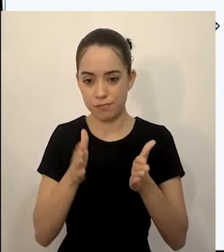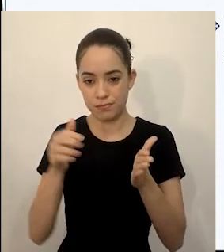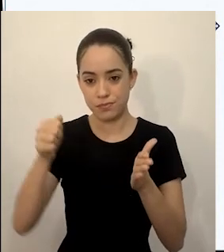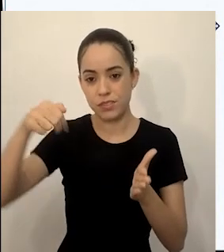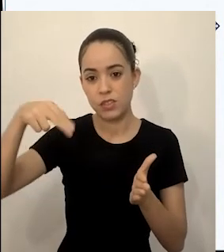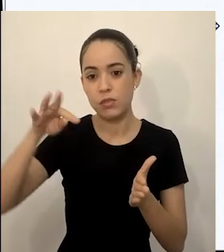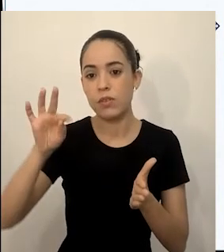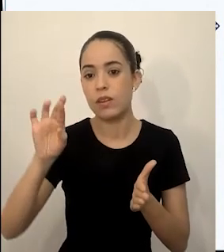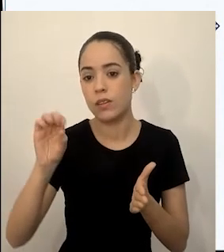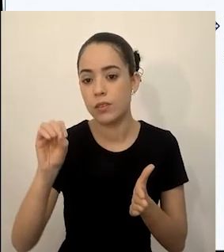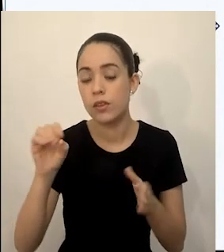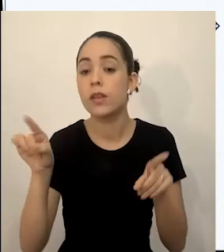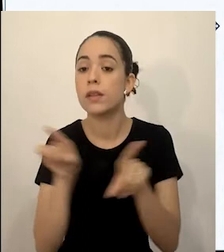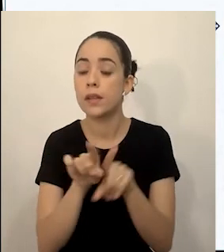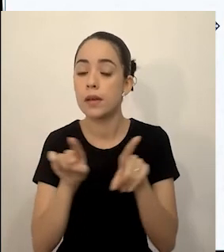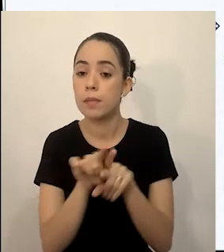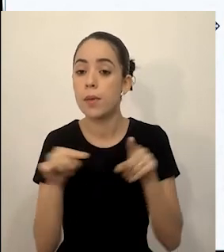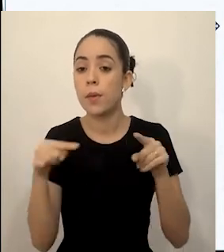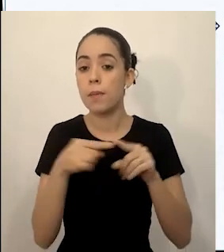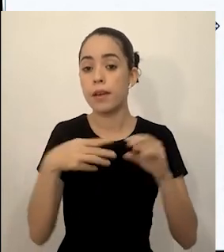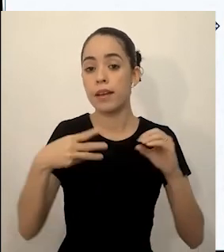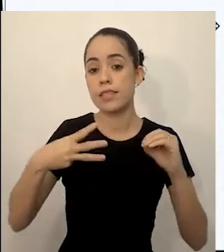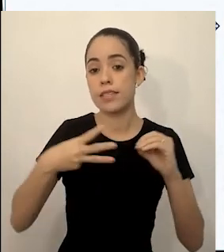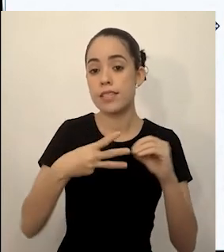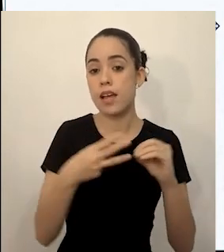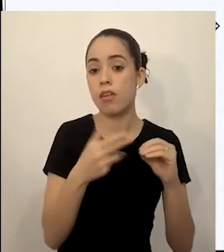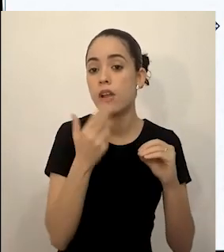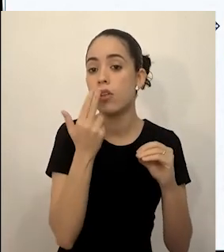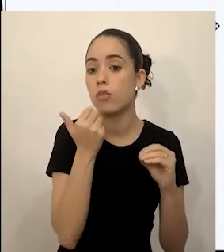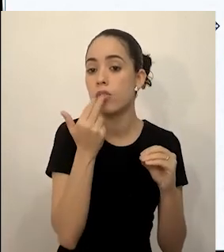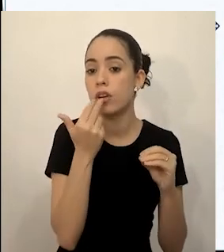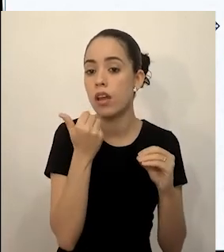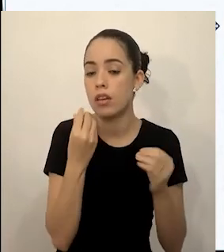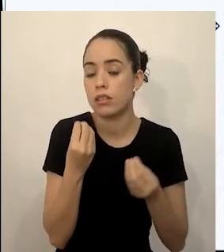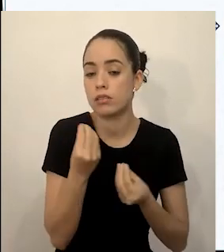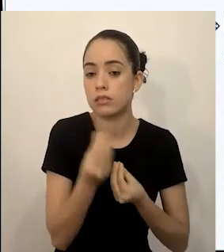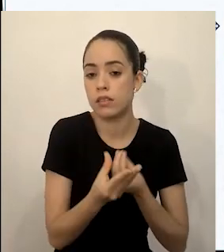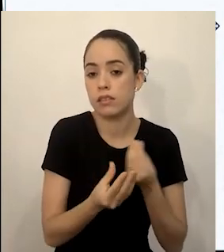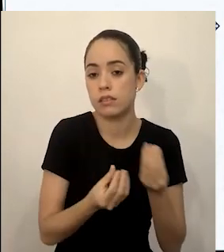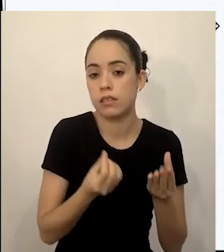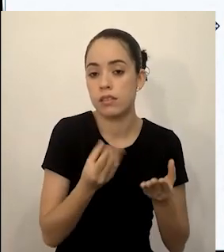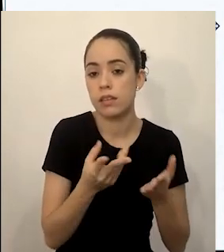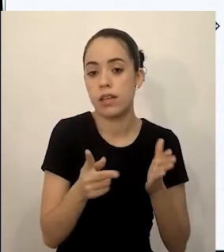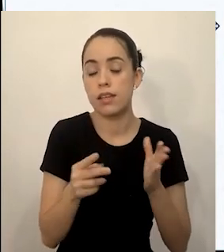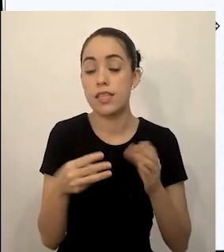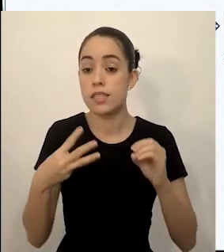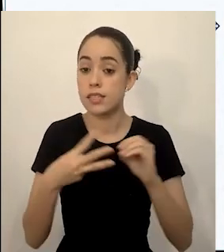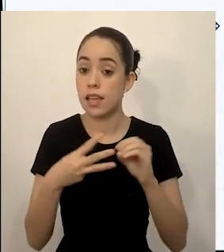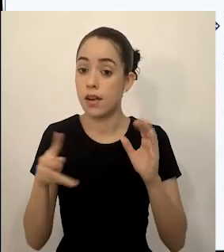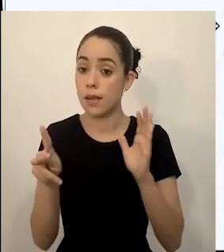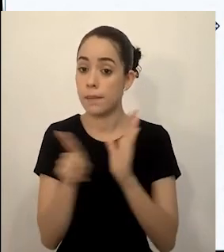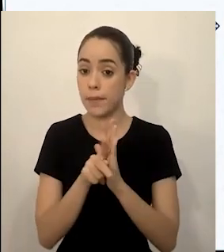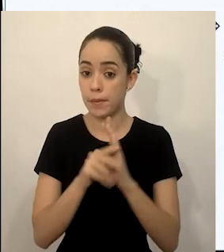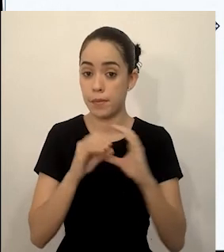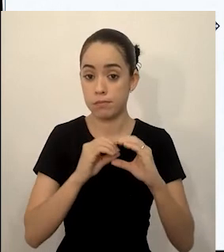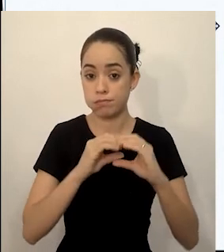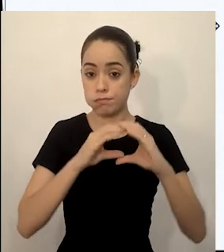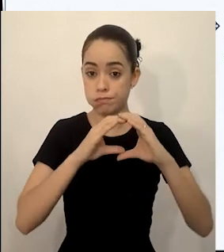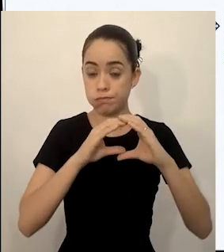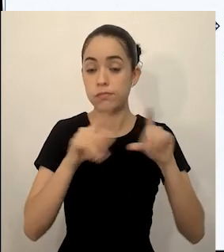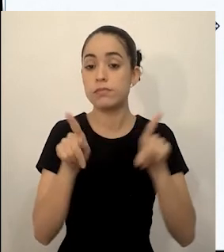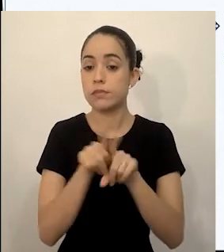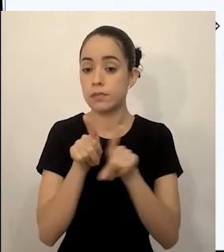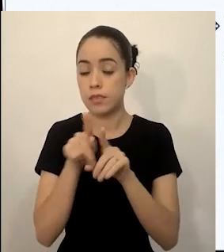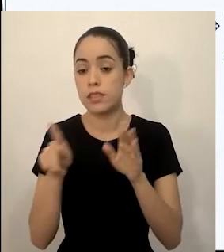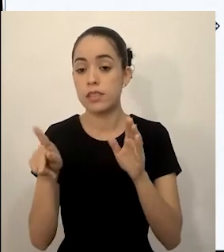antro folicular e de nutrição das células da coroa radiada e do